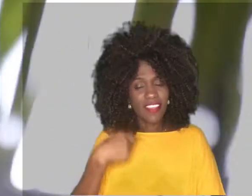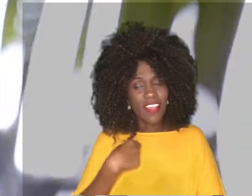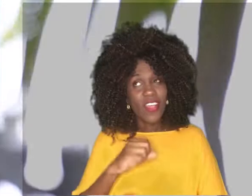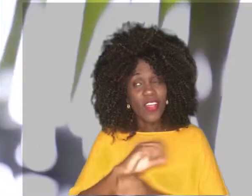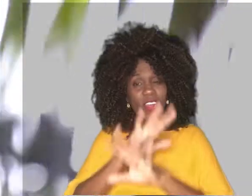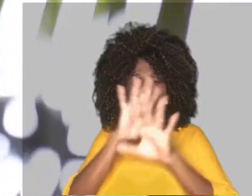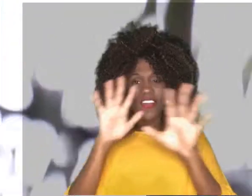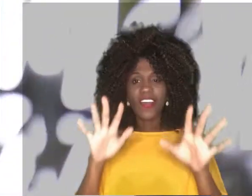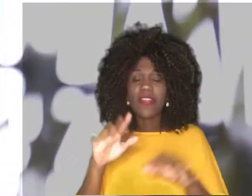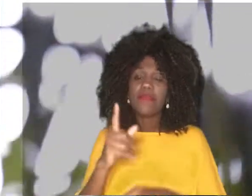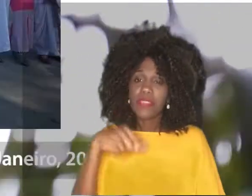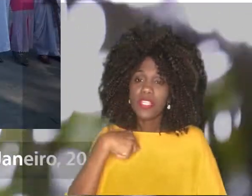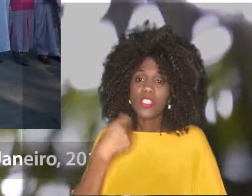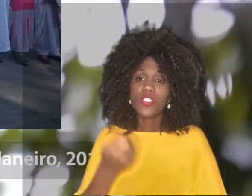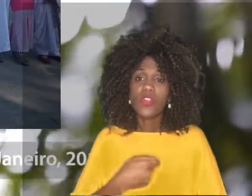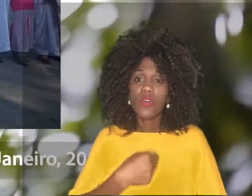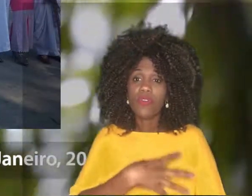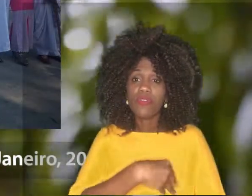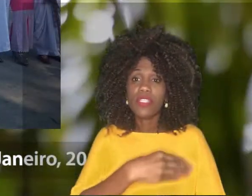sou filha de Oxóssi.